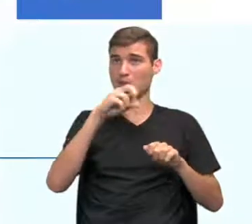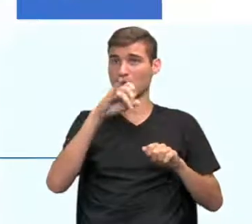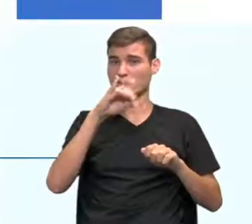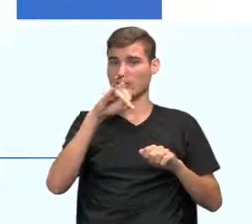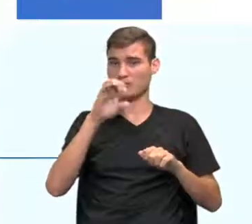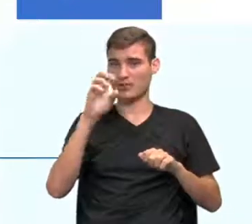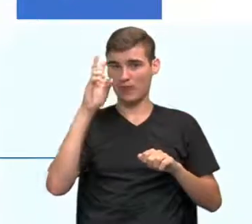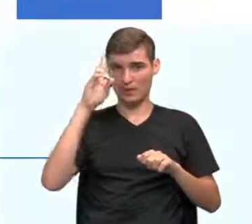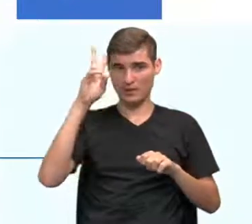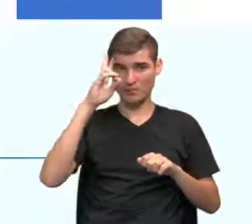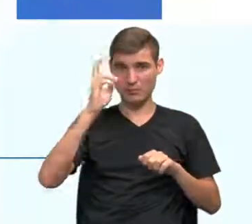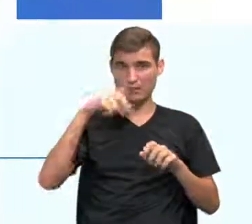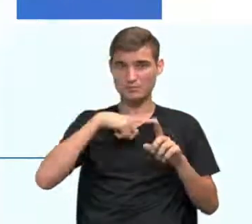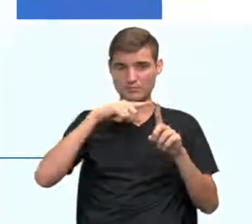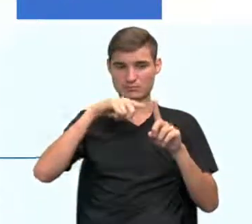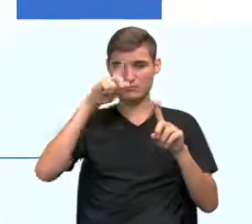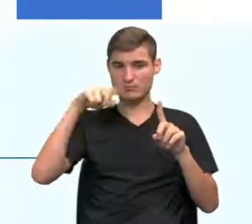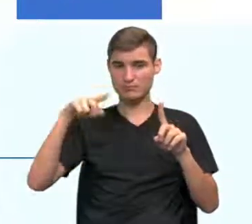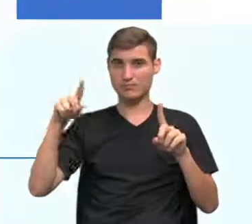A gente usa uma senoide